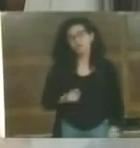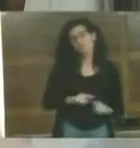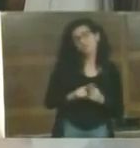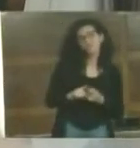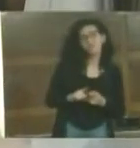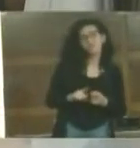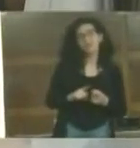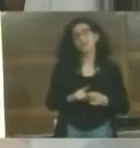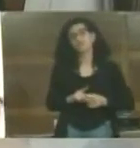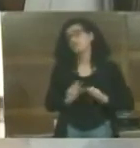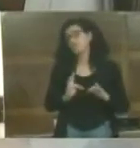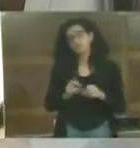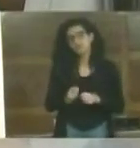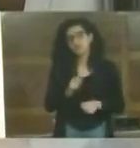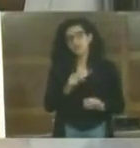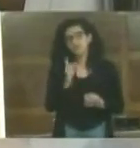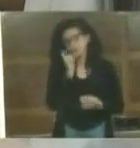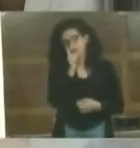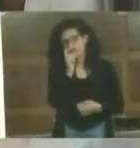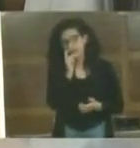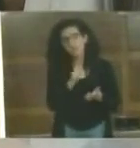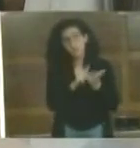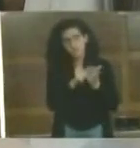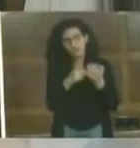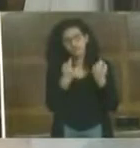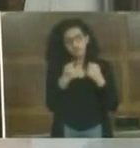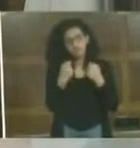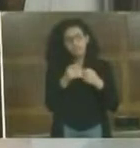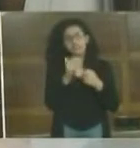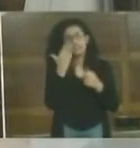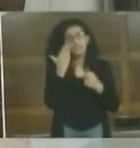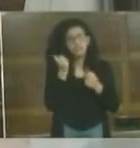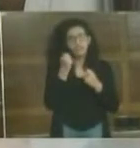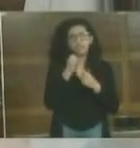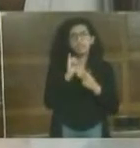verdade. Temos que verificar, saber da real